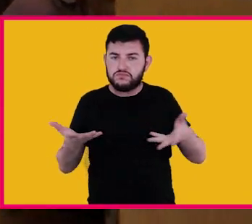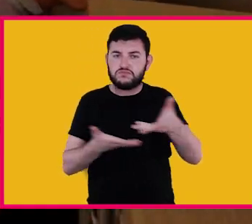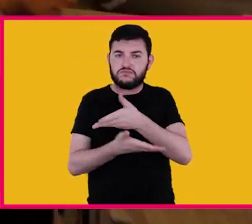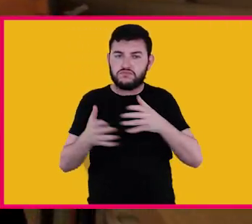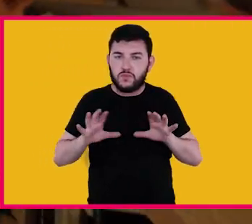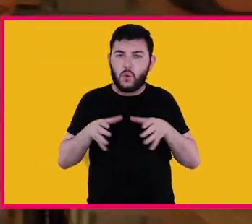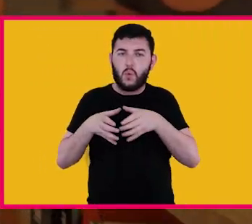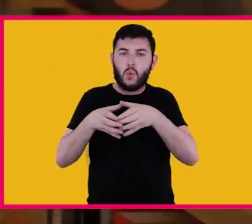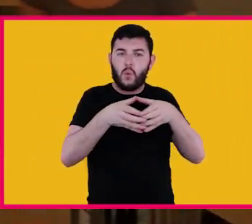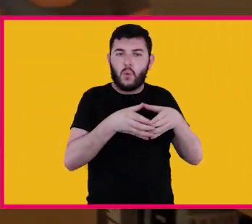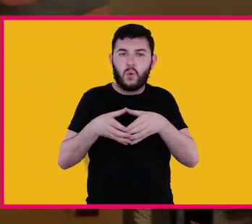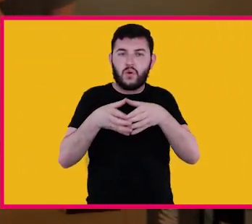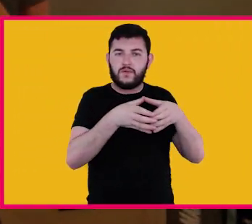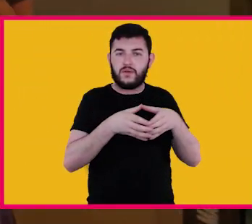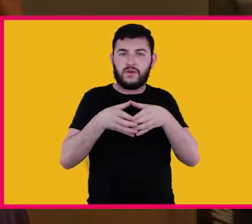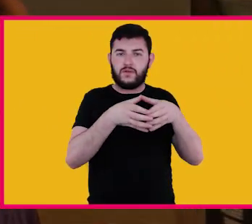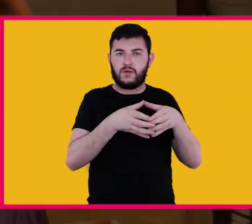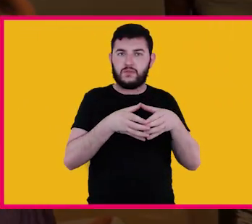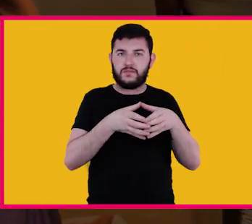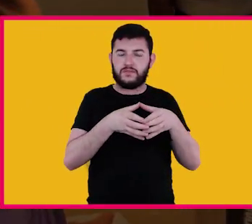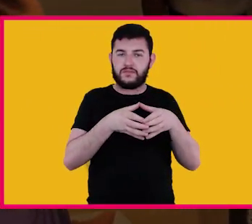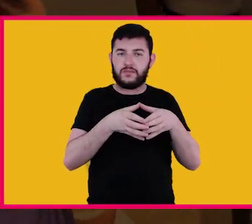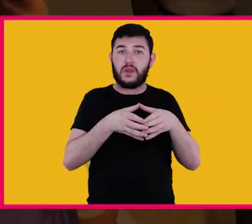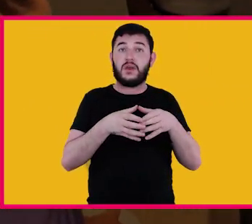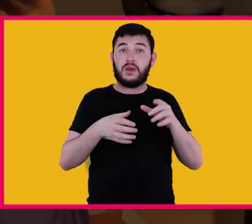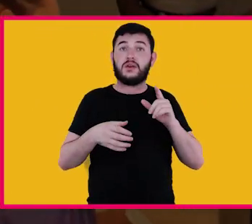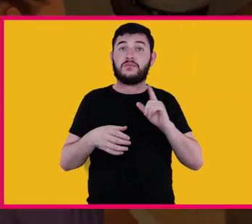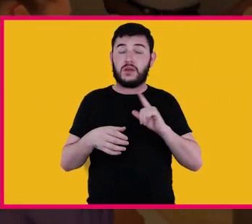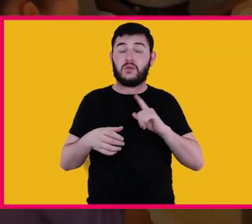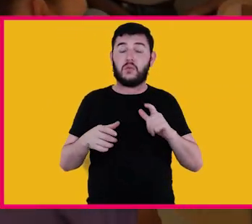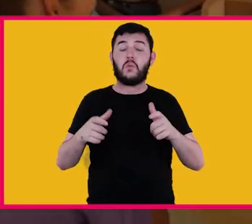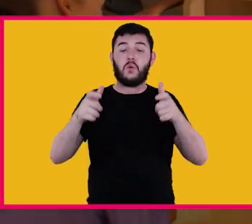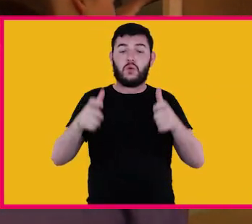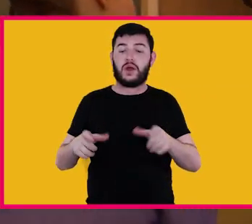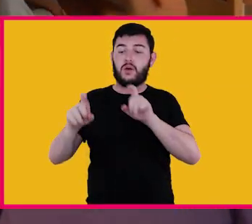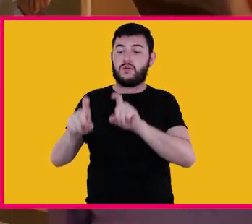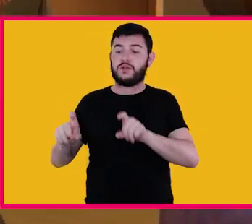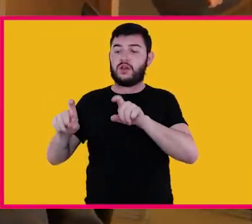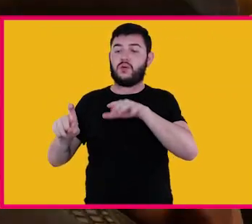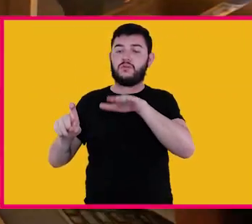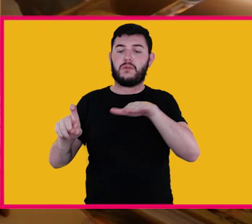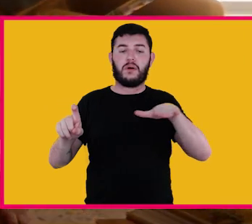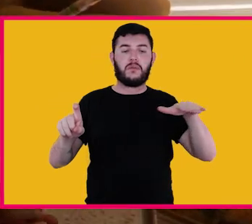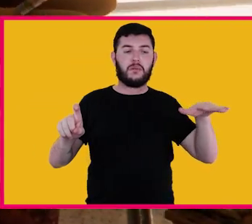Ao fundo temos 4 estações de estudo com computadores.